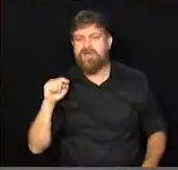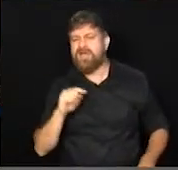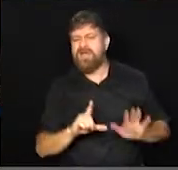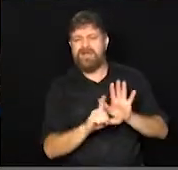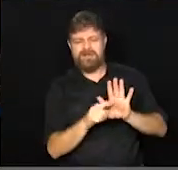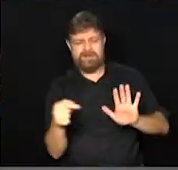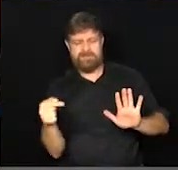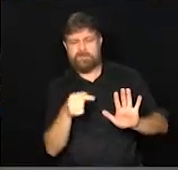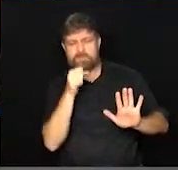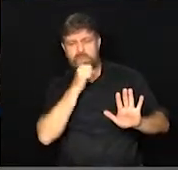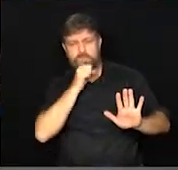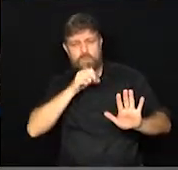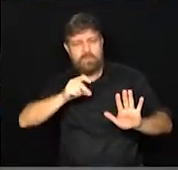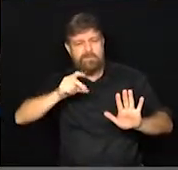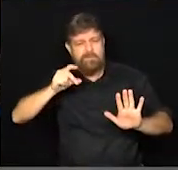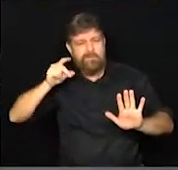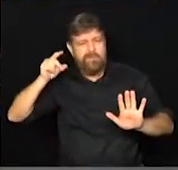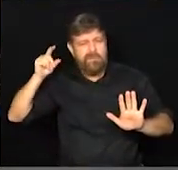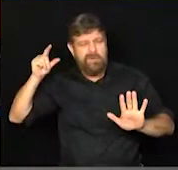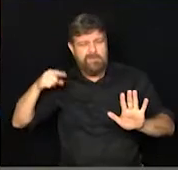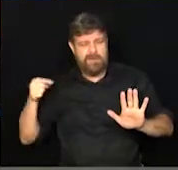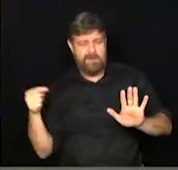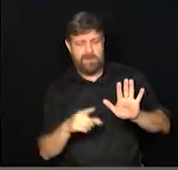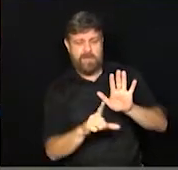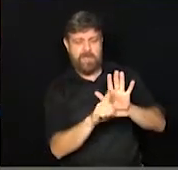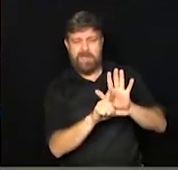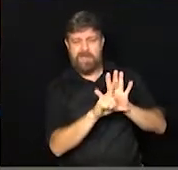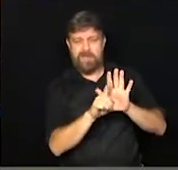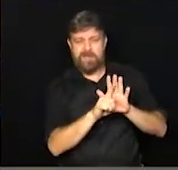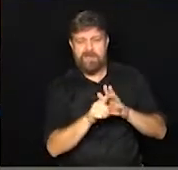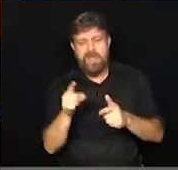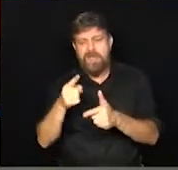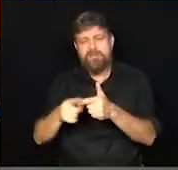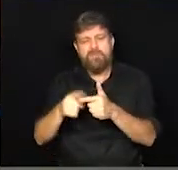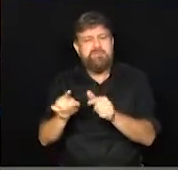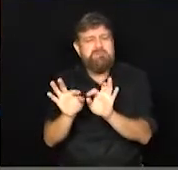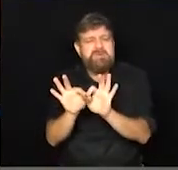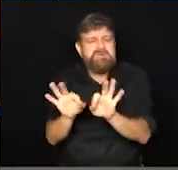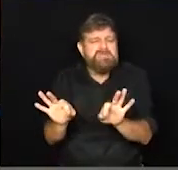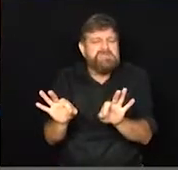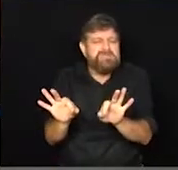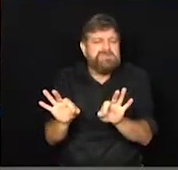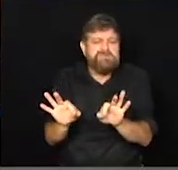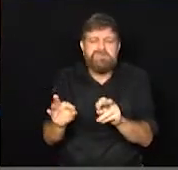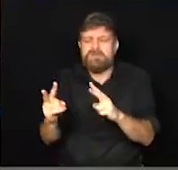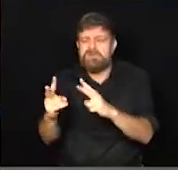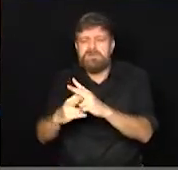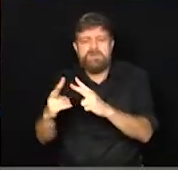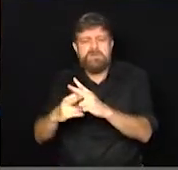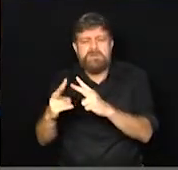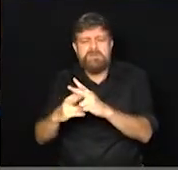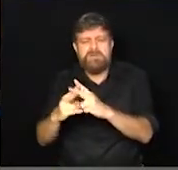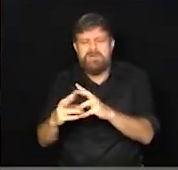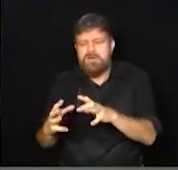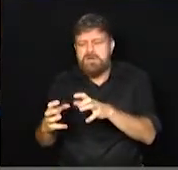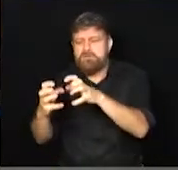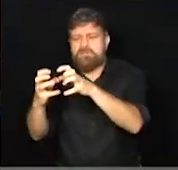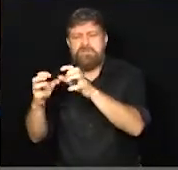lei que é considerada uma lei para pequenos conflitos, digamos assim, né? Uma lei,